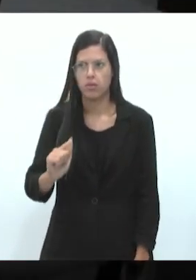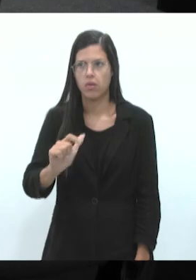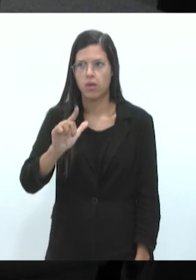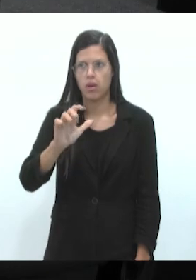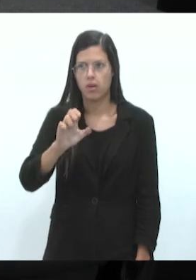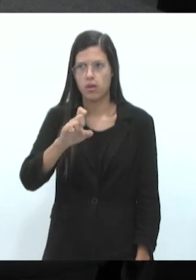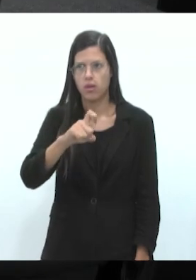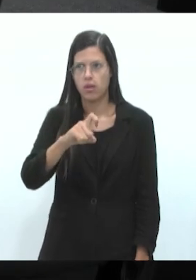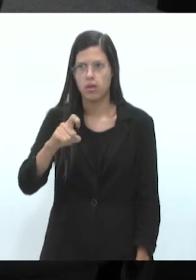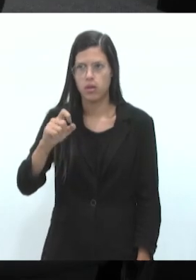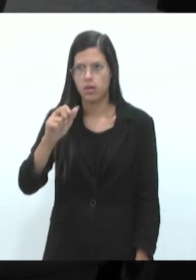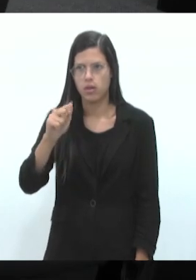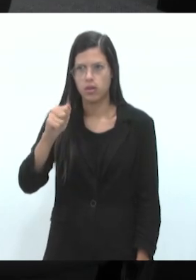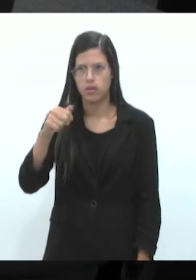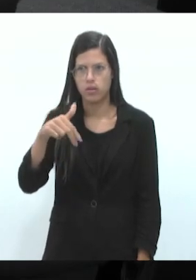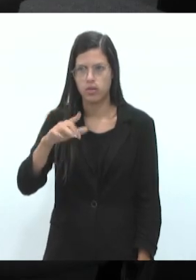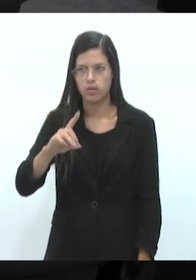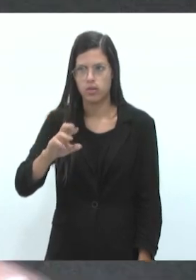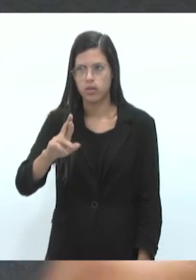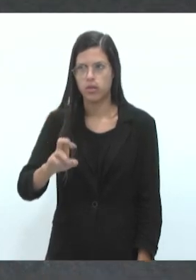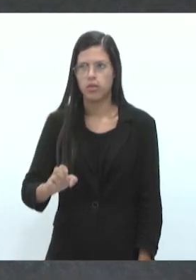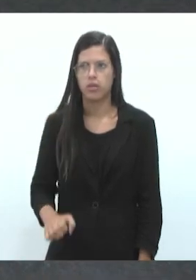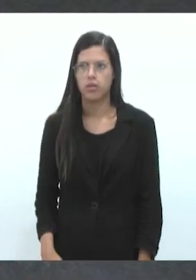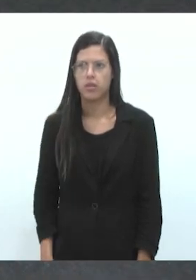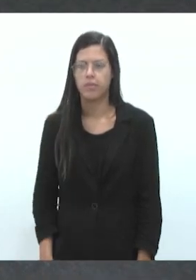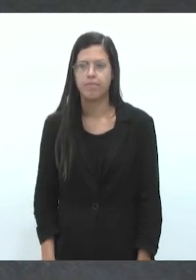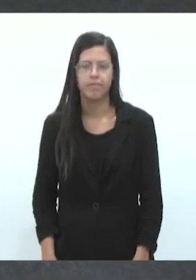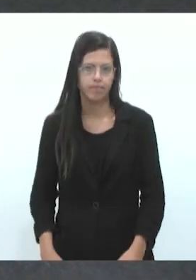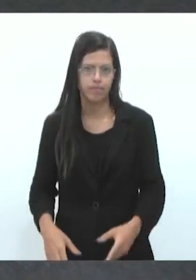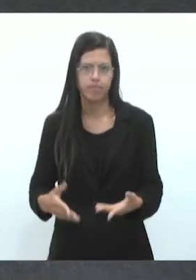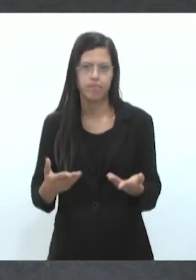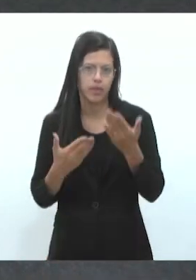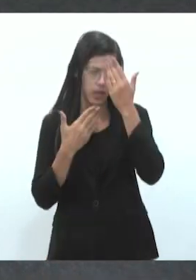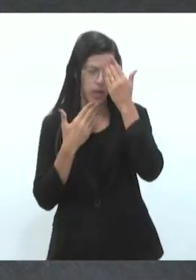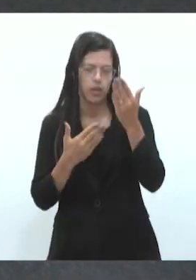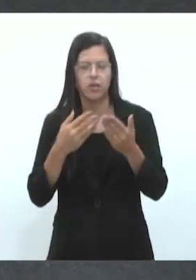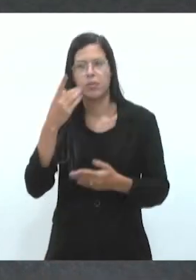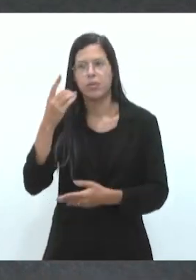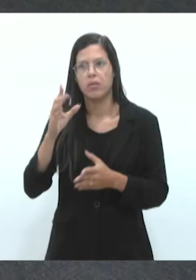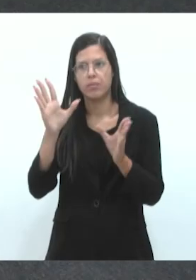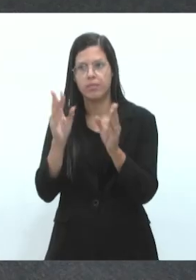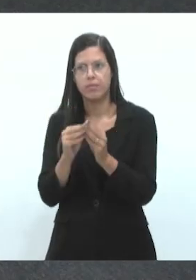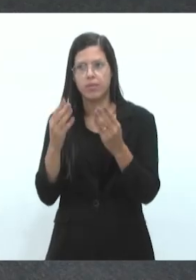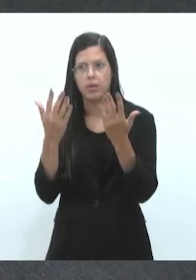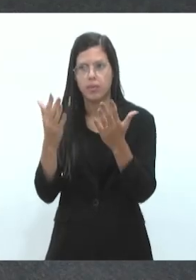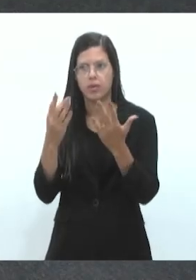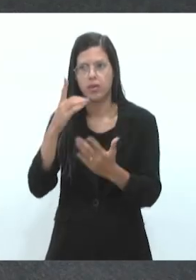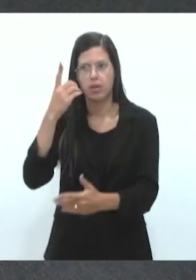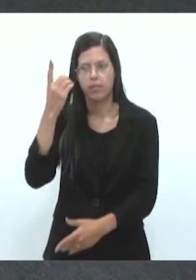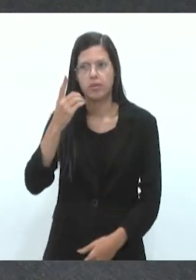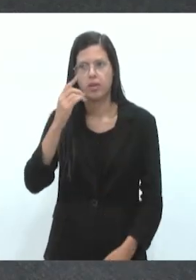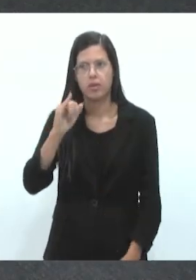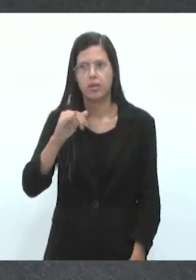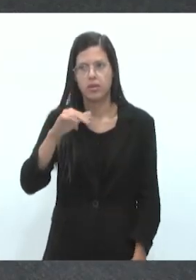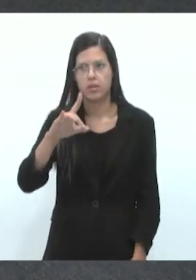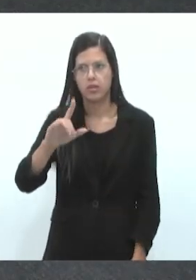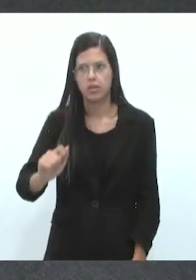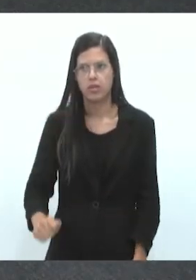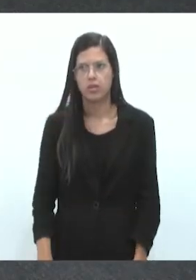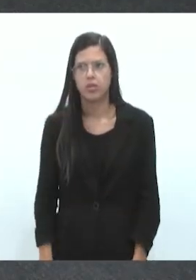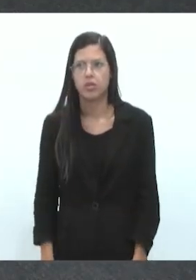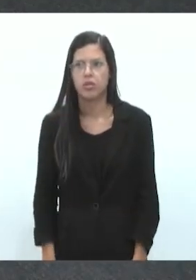Obrigada, presidente. Vou ser bem breve, parabenizar a deputada Índia Armelau pelo projeto, anteprojeto,